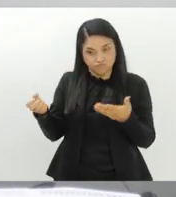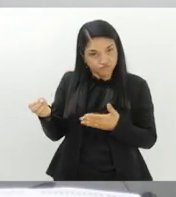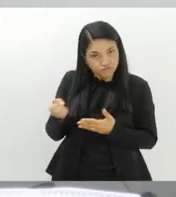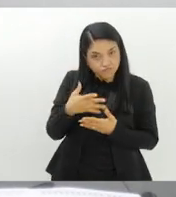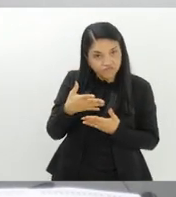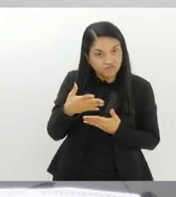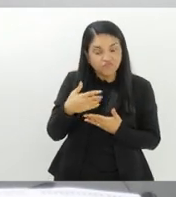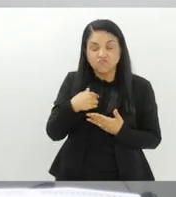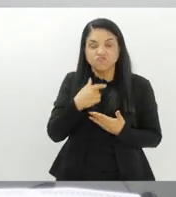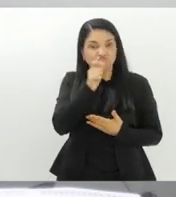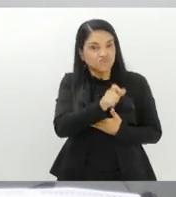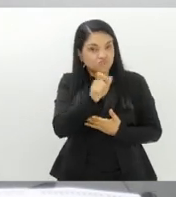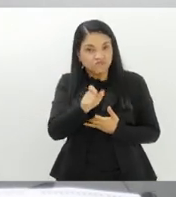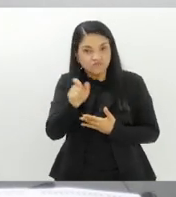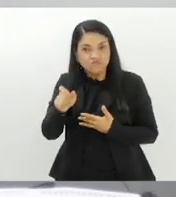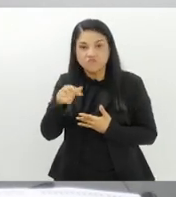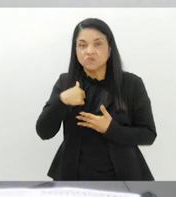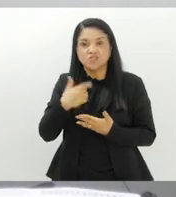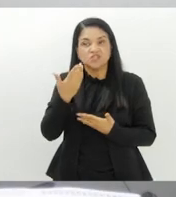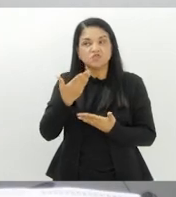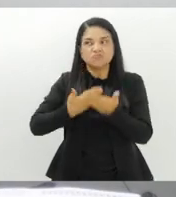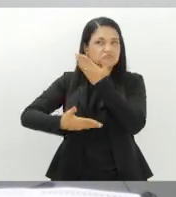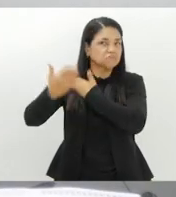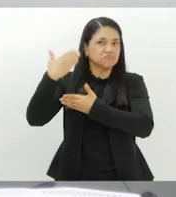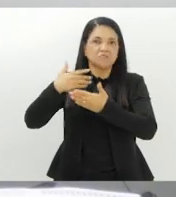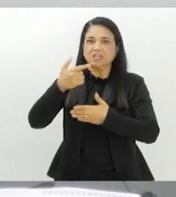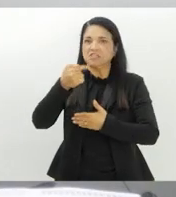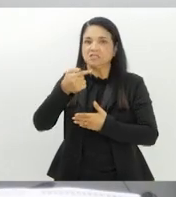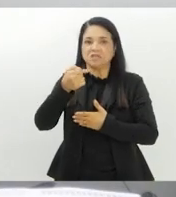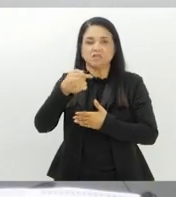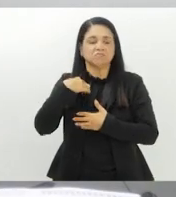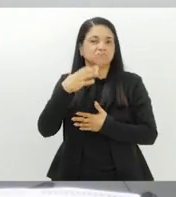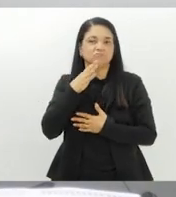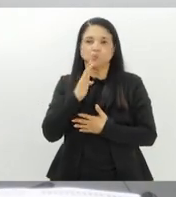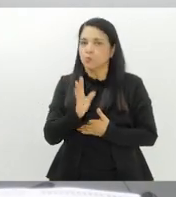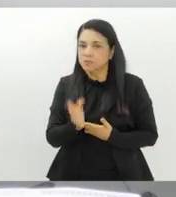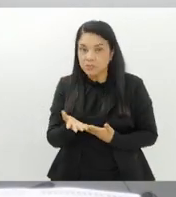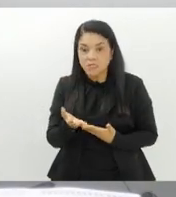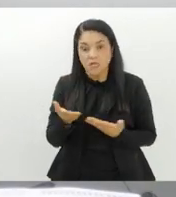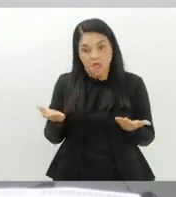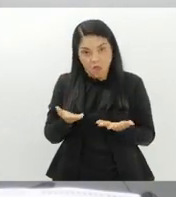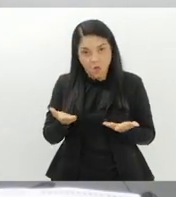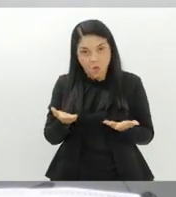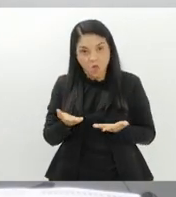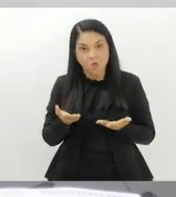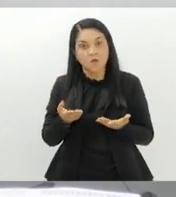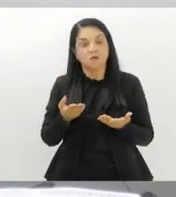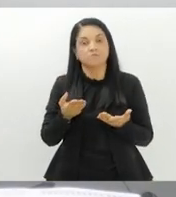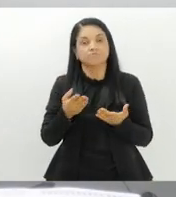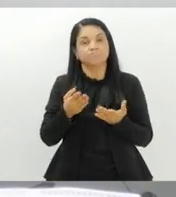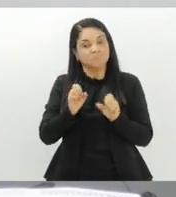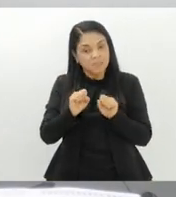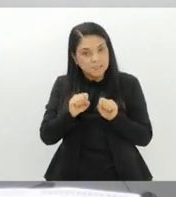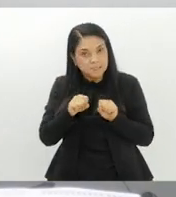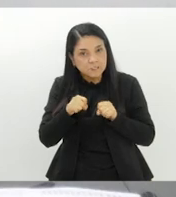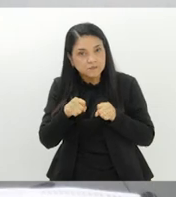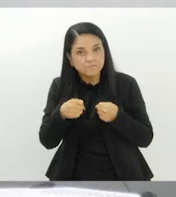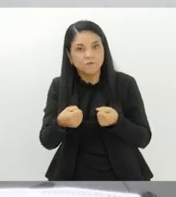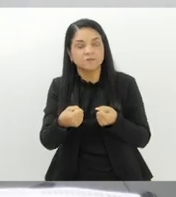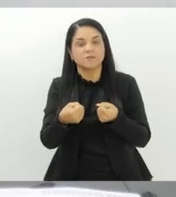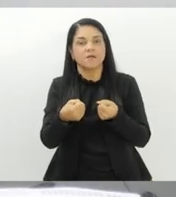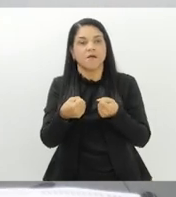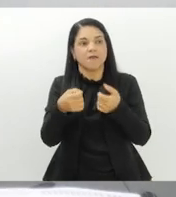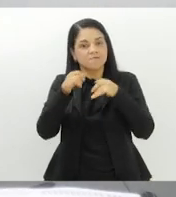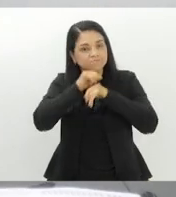isso foi elaborado há 17 anos. Então, é o momento de resgatar esse esforço, atualizar. E